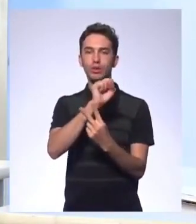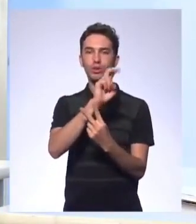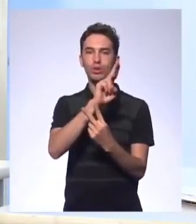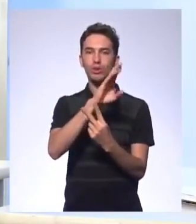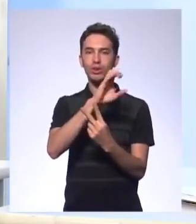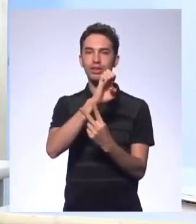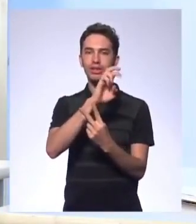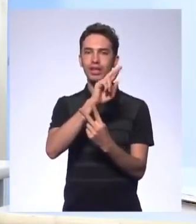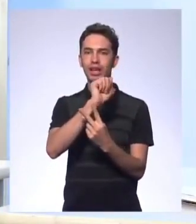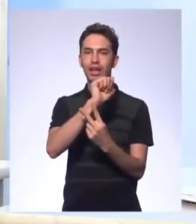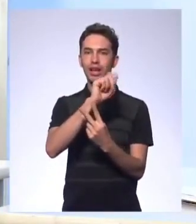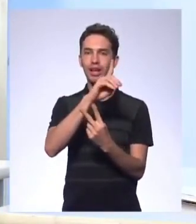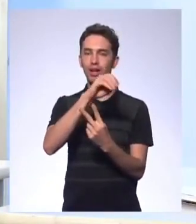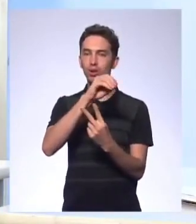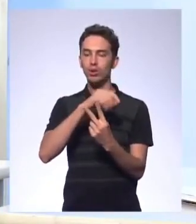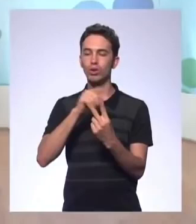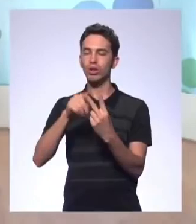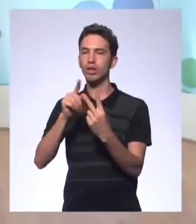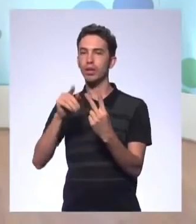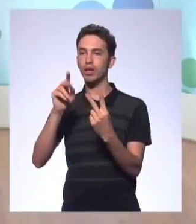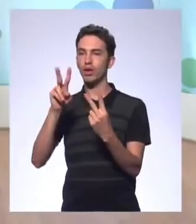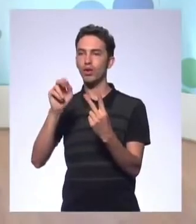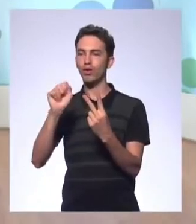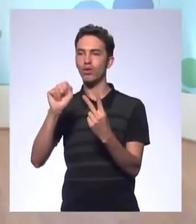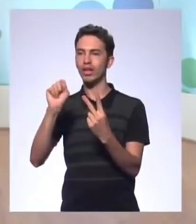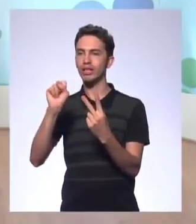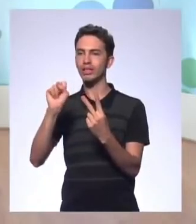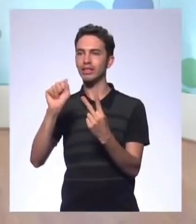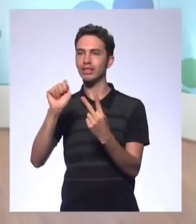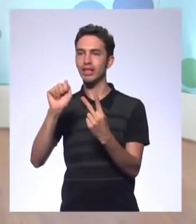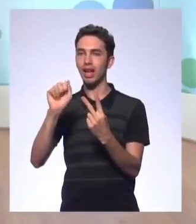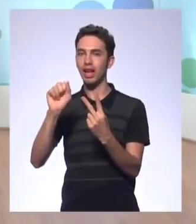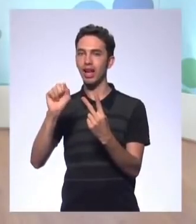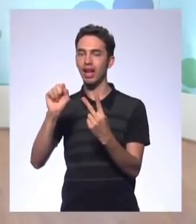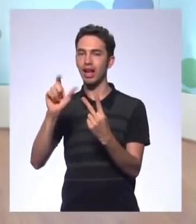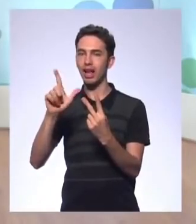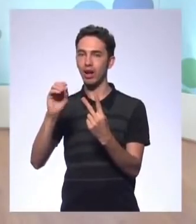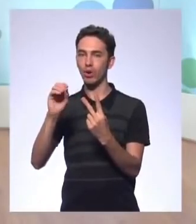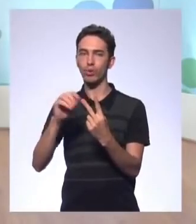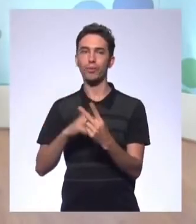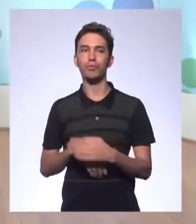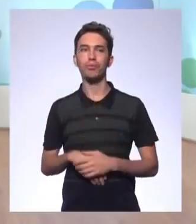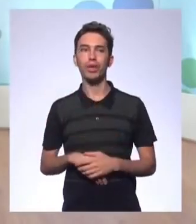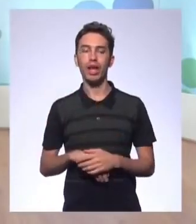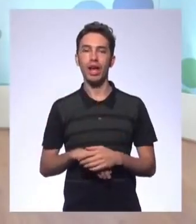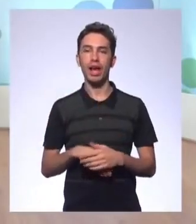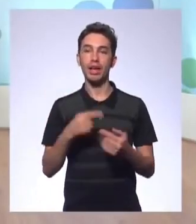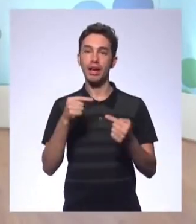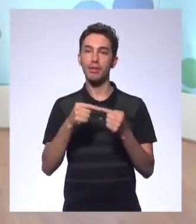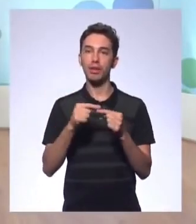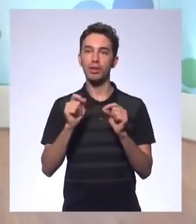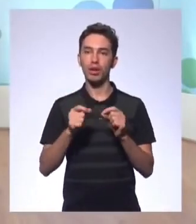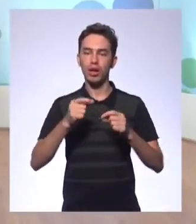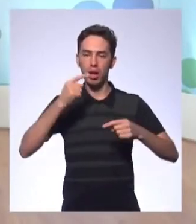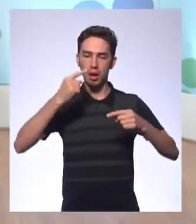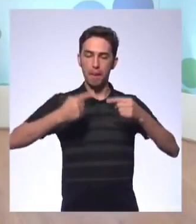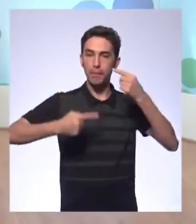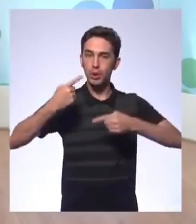descentralizada. Ficou claro isso? Ficou. O que você entendeu até aqui? Me fala. Bom, eu entendi até